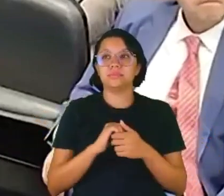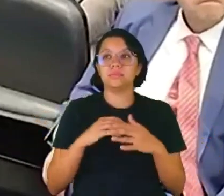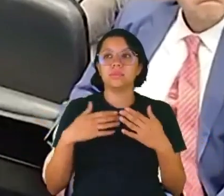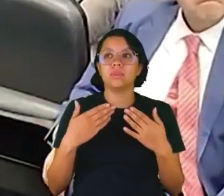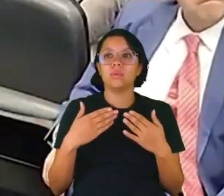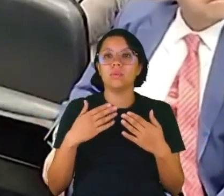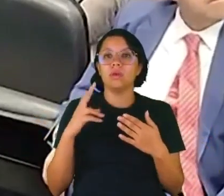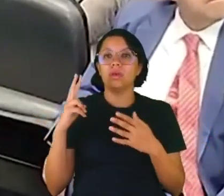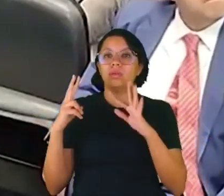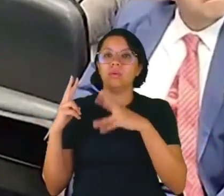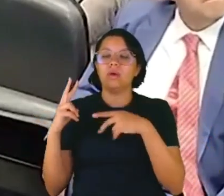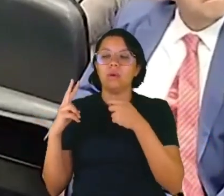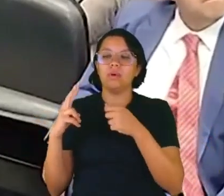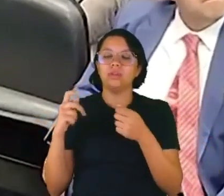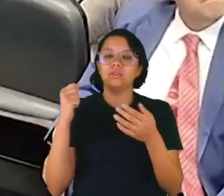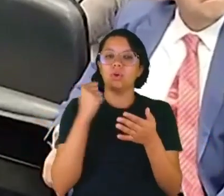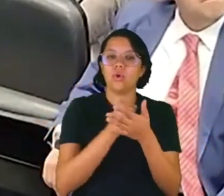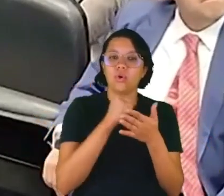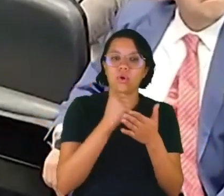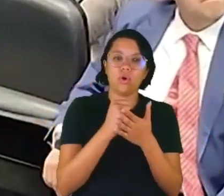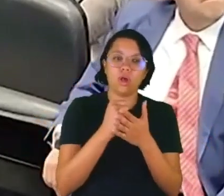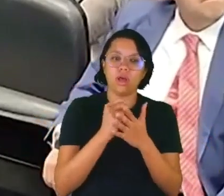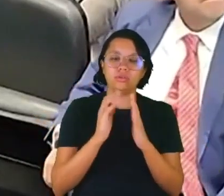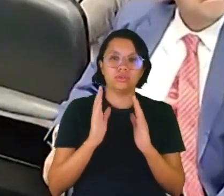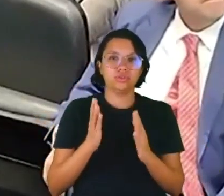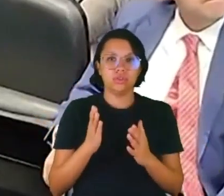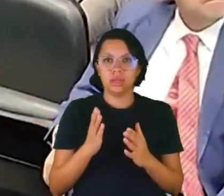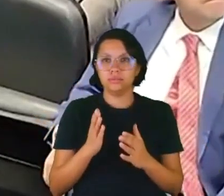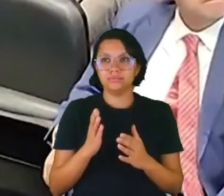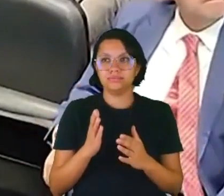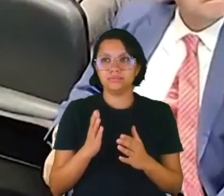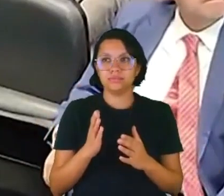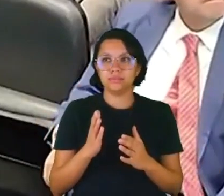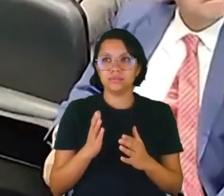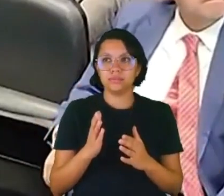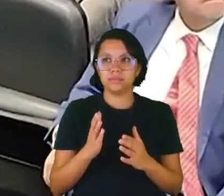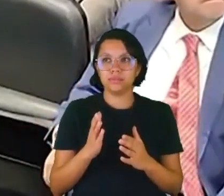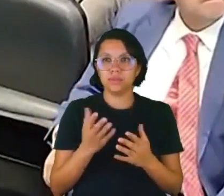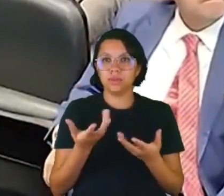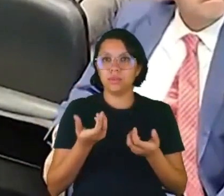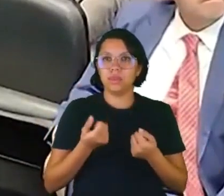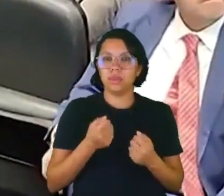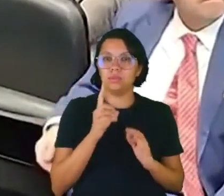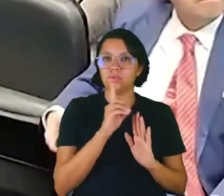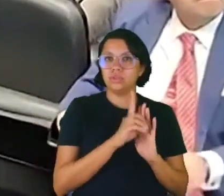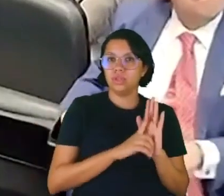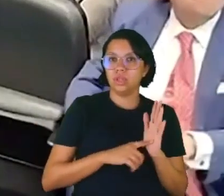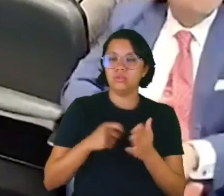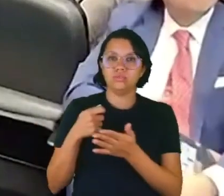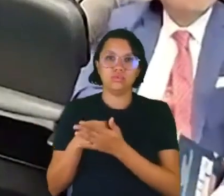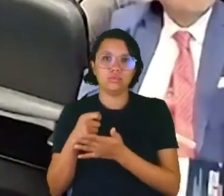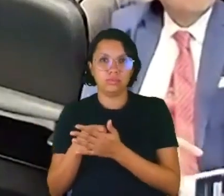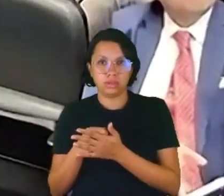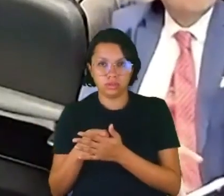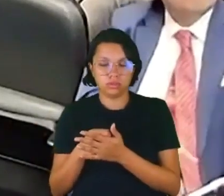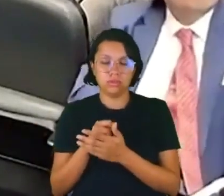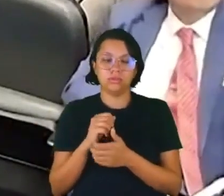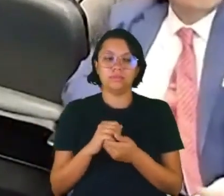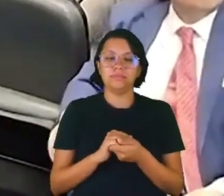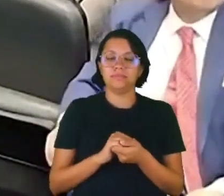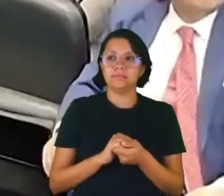as partes contratam, basicamente elas estão alocando direitos e obrigações e alocando os riscos do